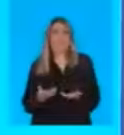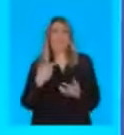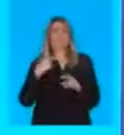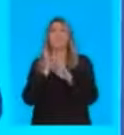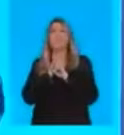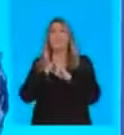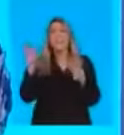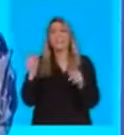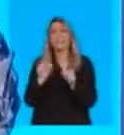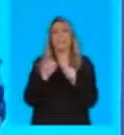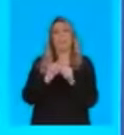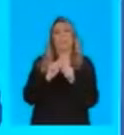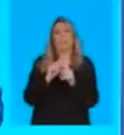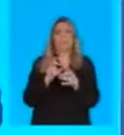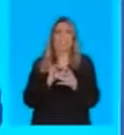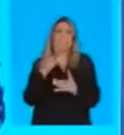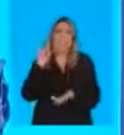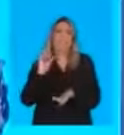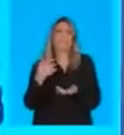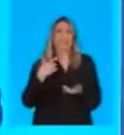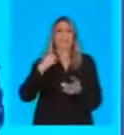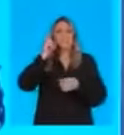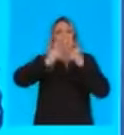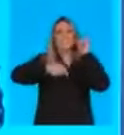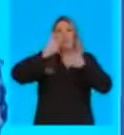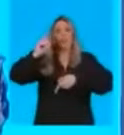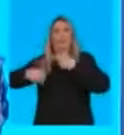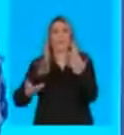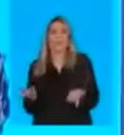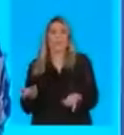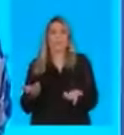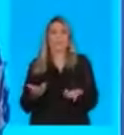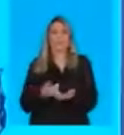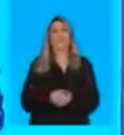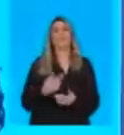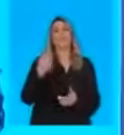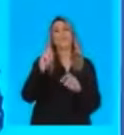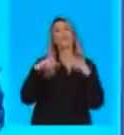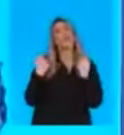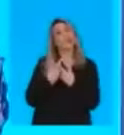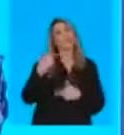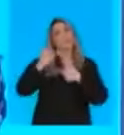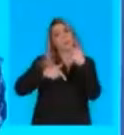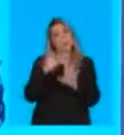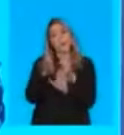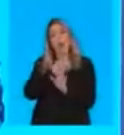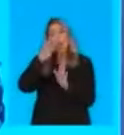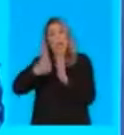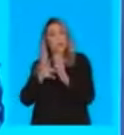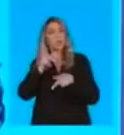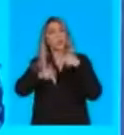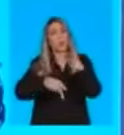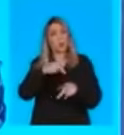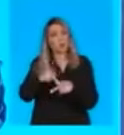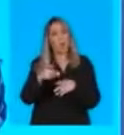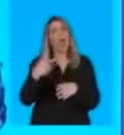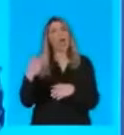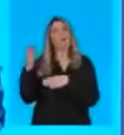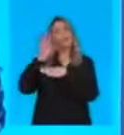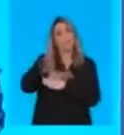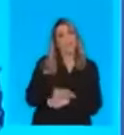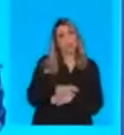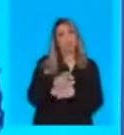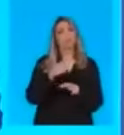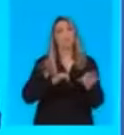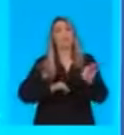fez aqui pós ditadura de fazer a concessão pelo Estado portanto nós trabalharemos ao lado do Povo continuamos apostando no projeto